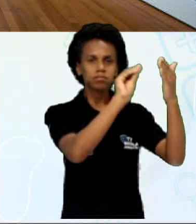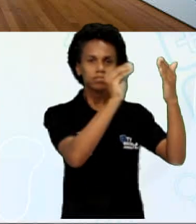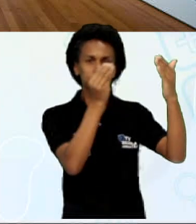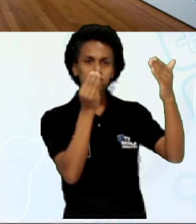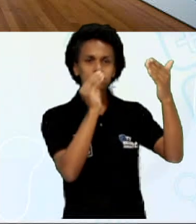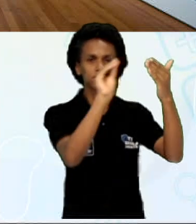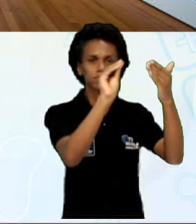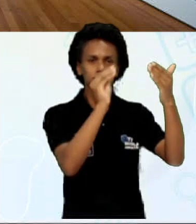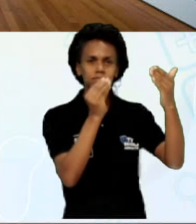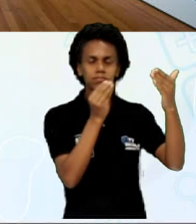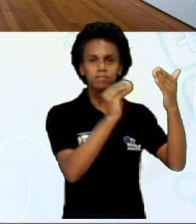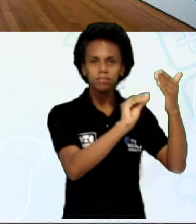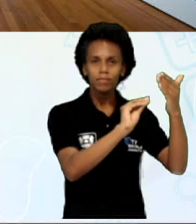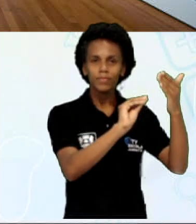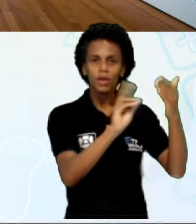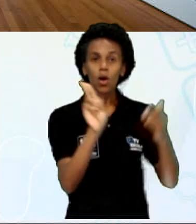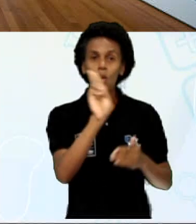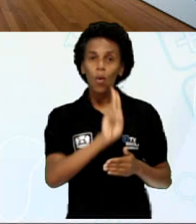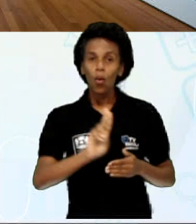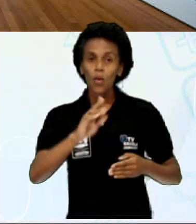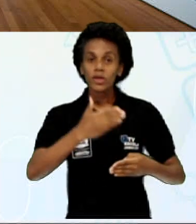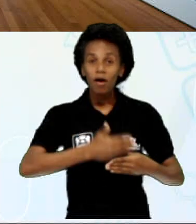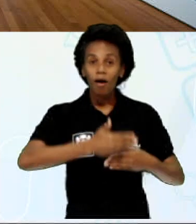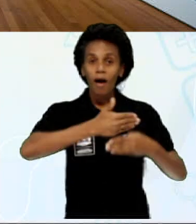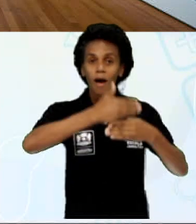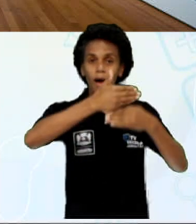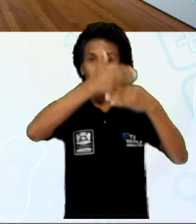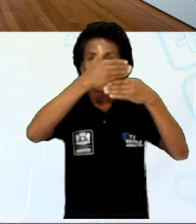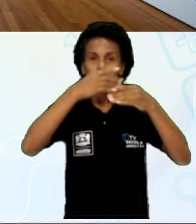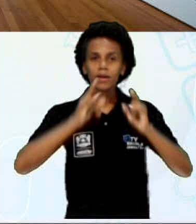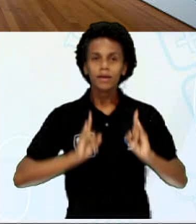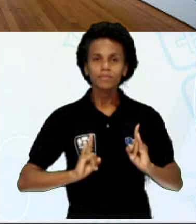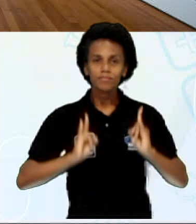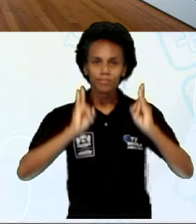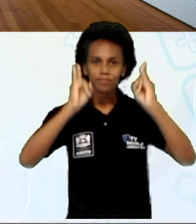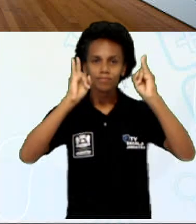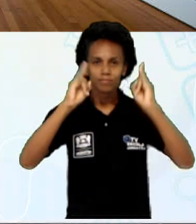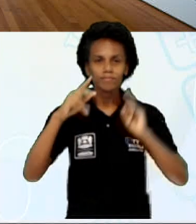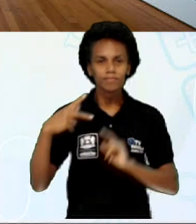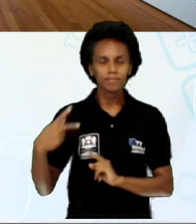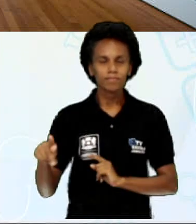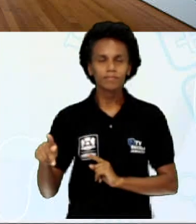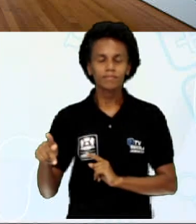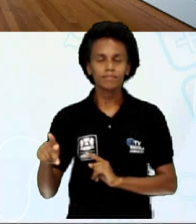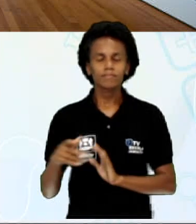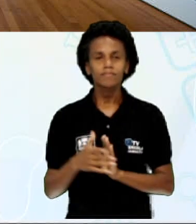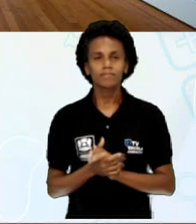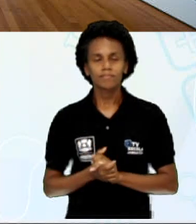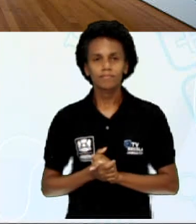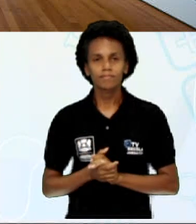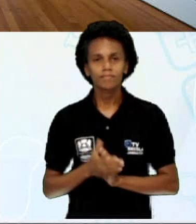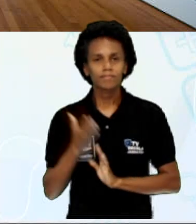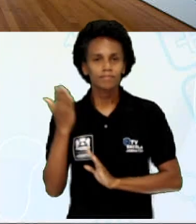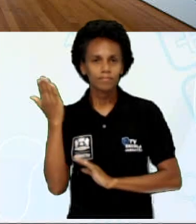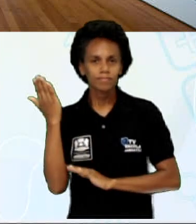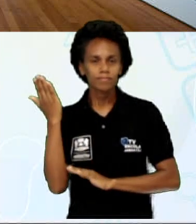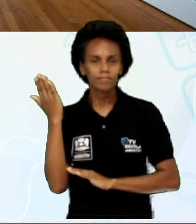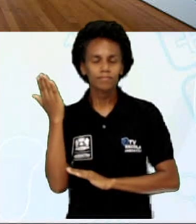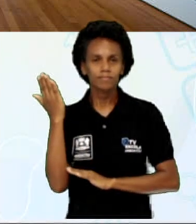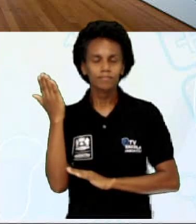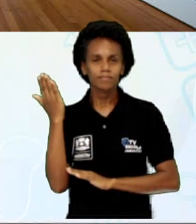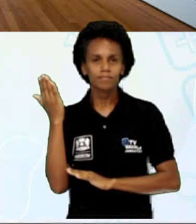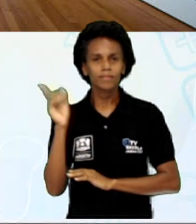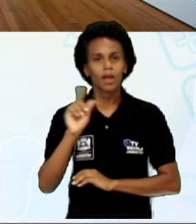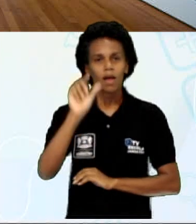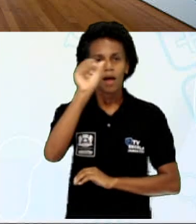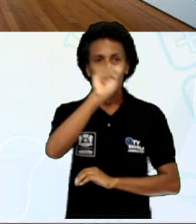paredes do seu apartamento. Aqui nós vemos uma das telas dele que se chamou No Azul e a outra que se chama